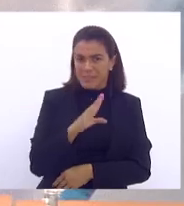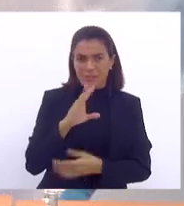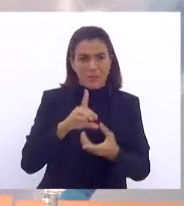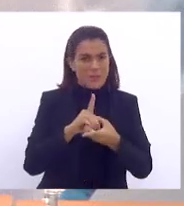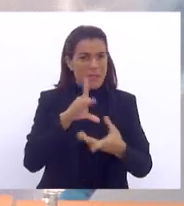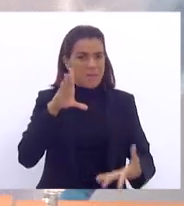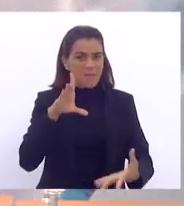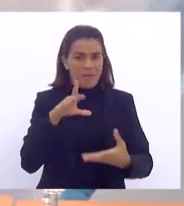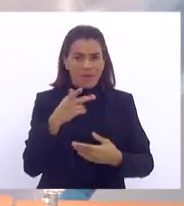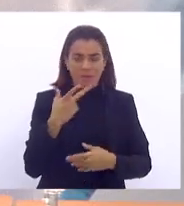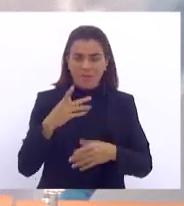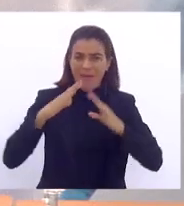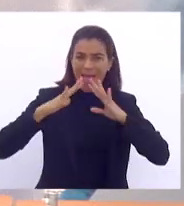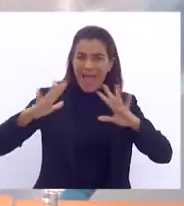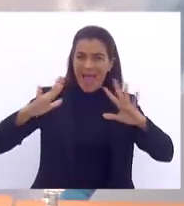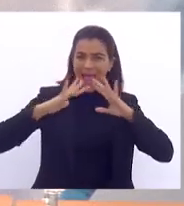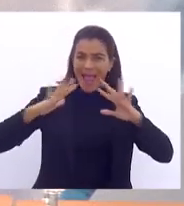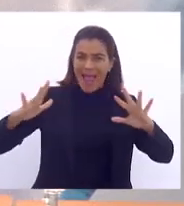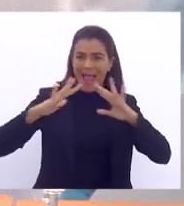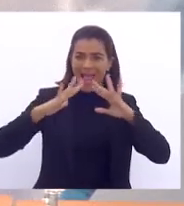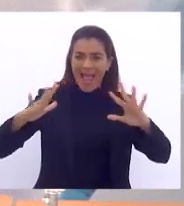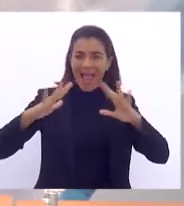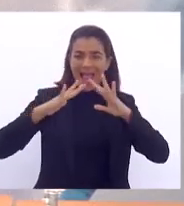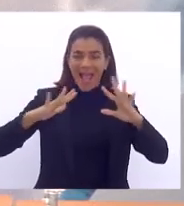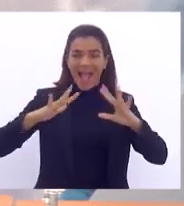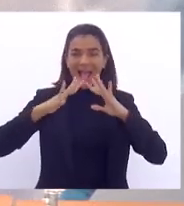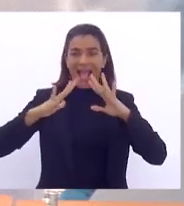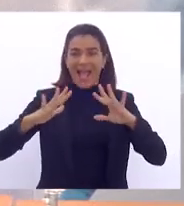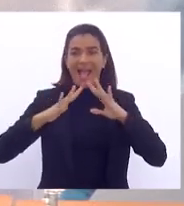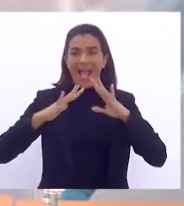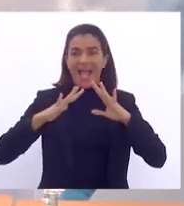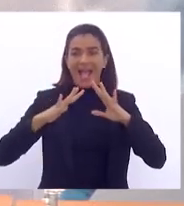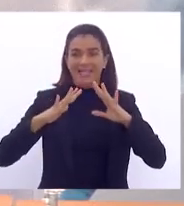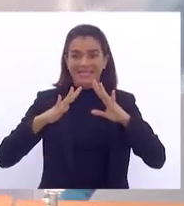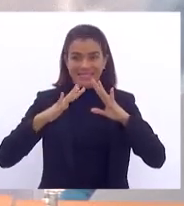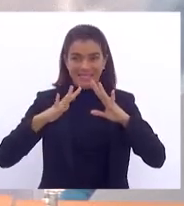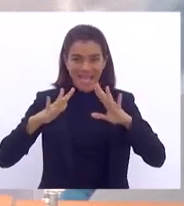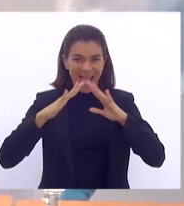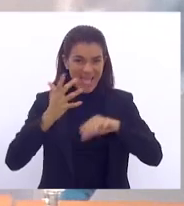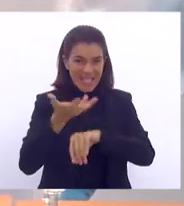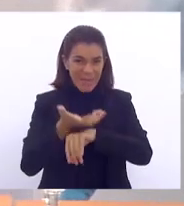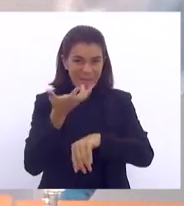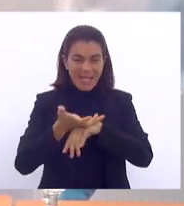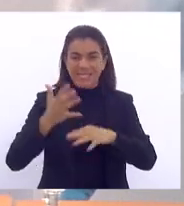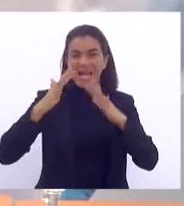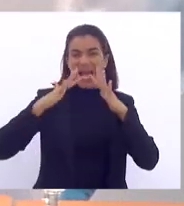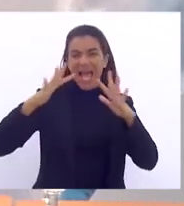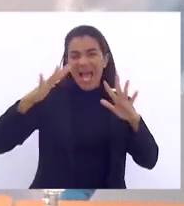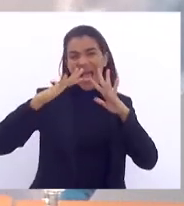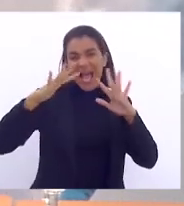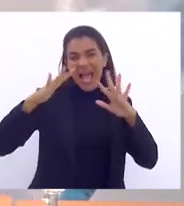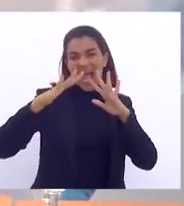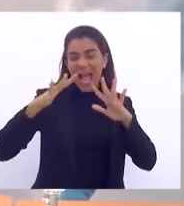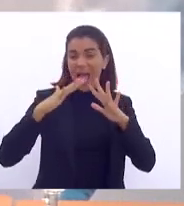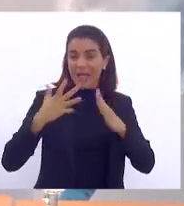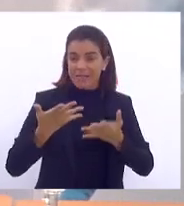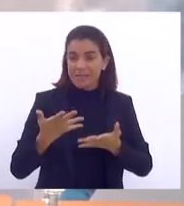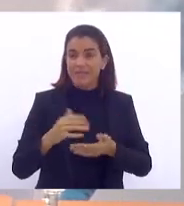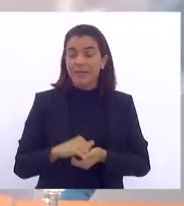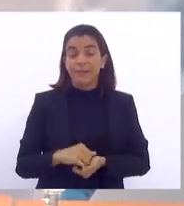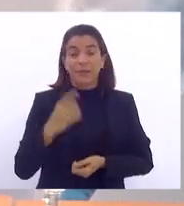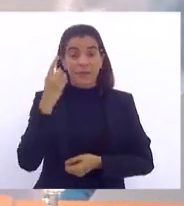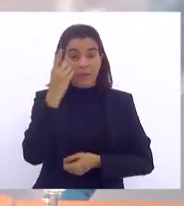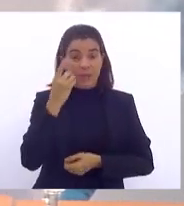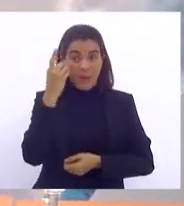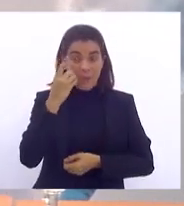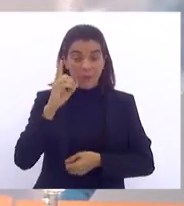clamava aquela questão de jogar todo mundo na praça pública e ser exilado E aí o deputado